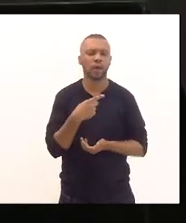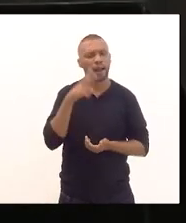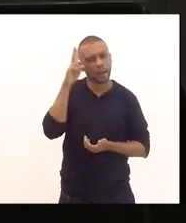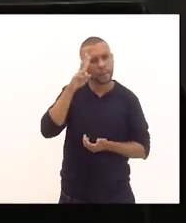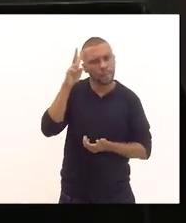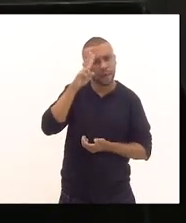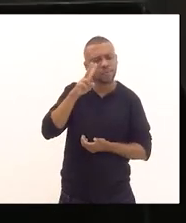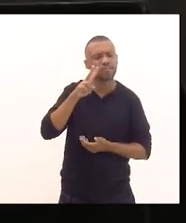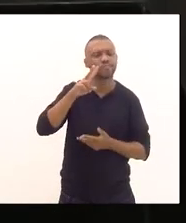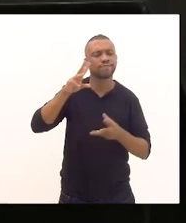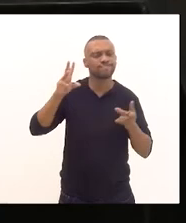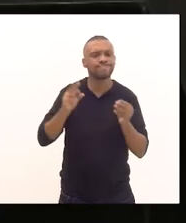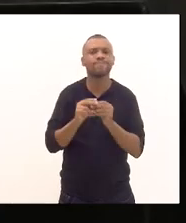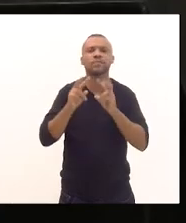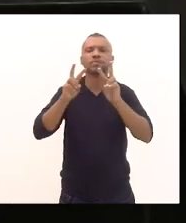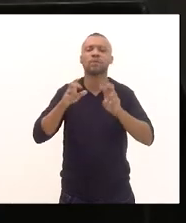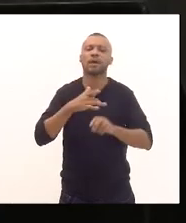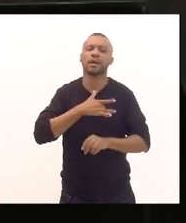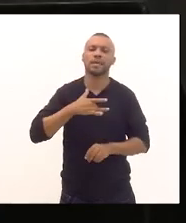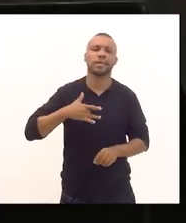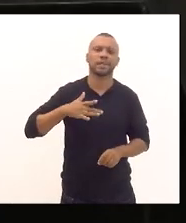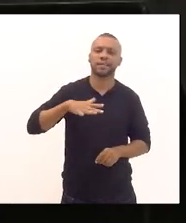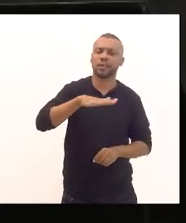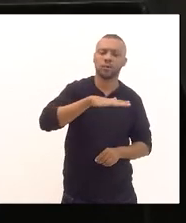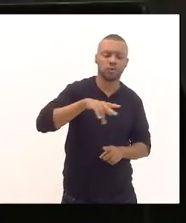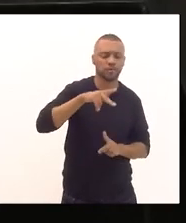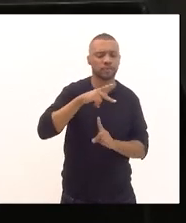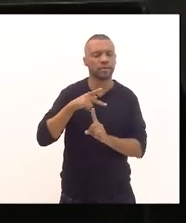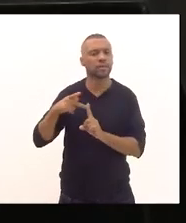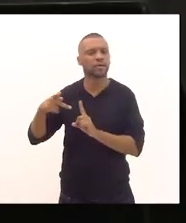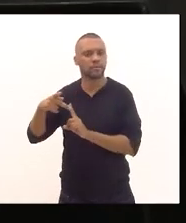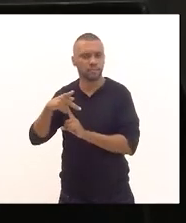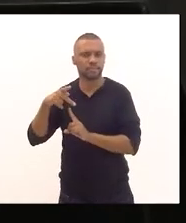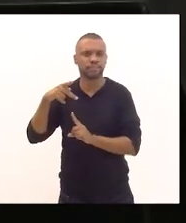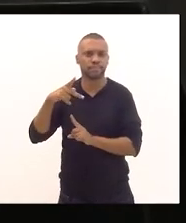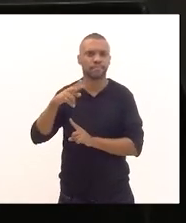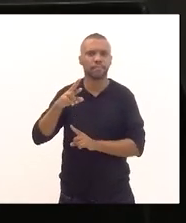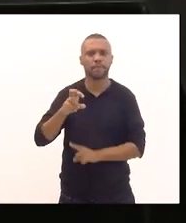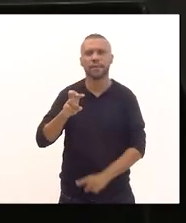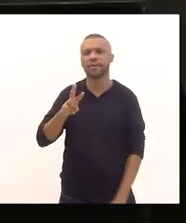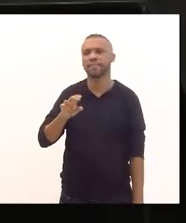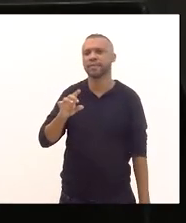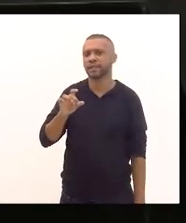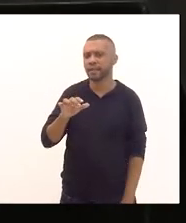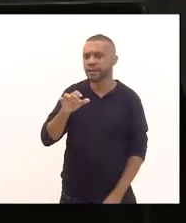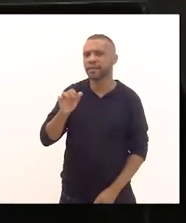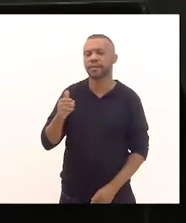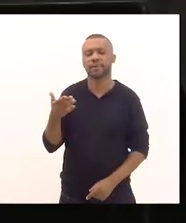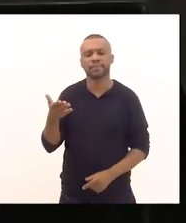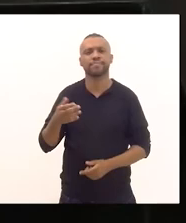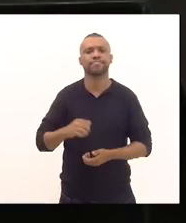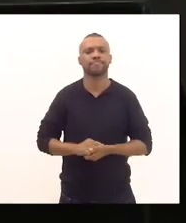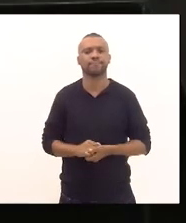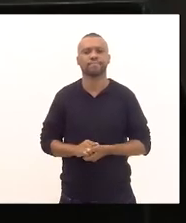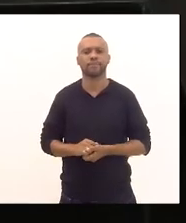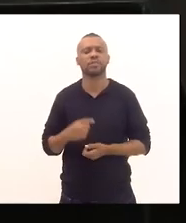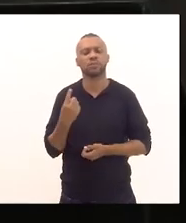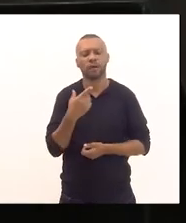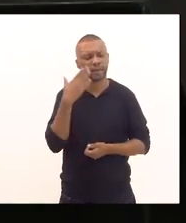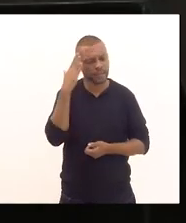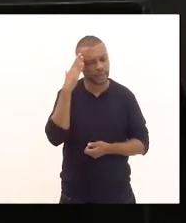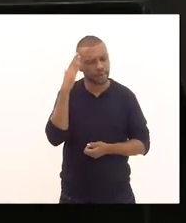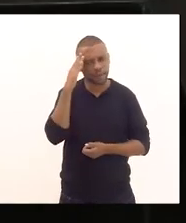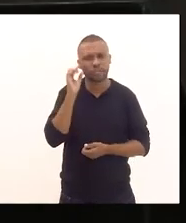questão da saúde e da Previdência não é meu líder Doutor Sérgio e a gente sabe